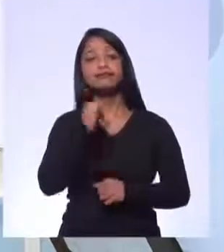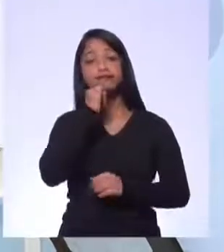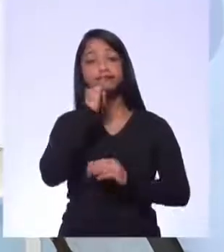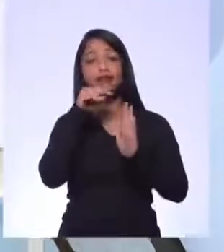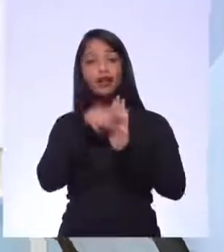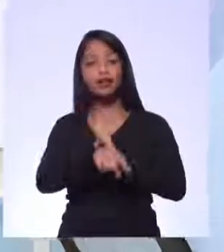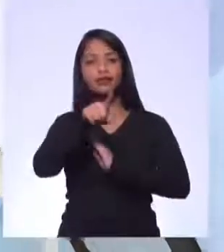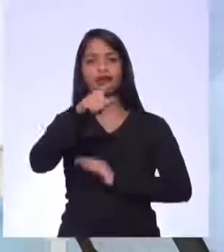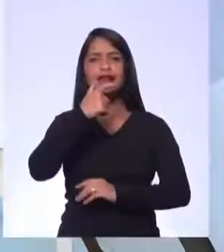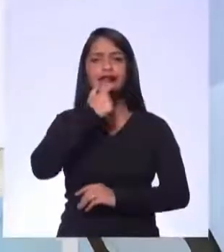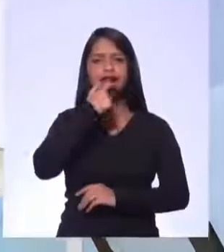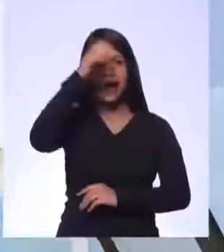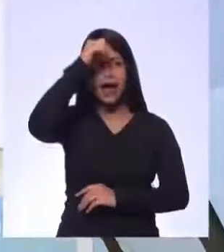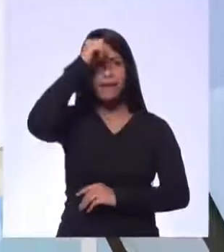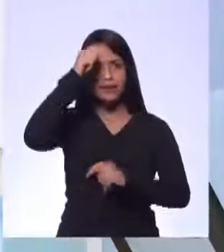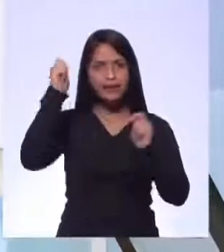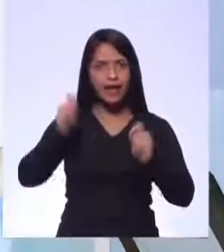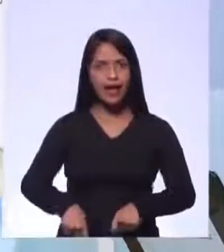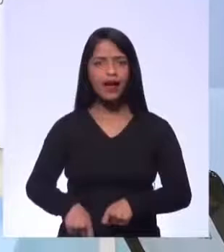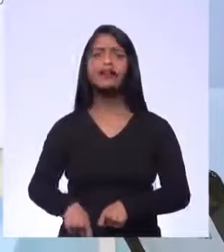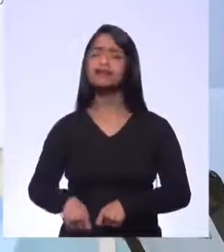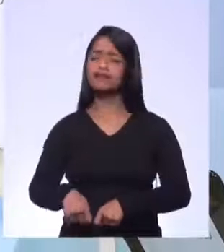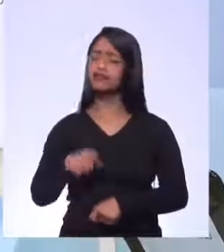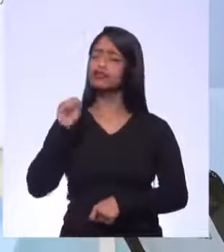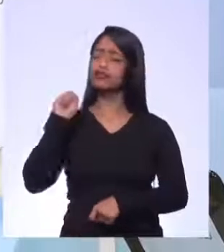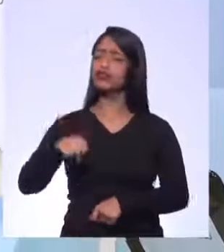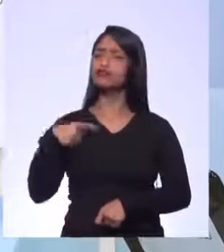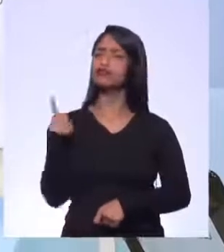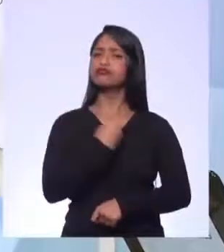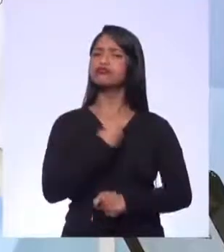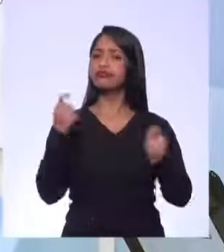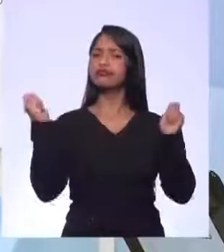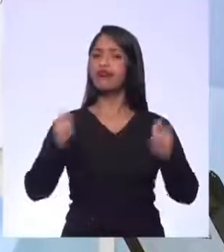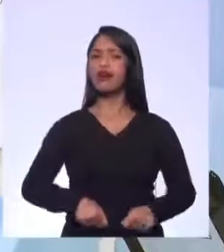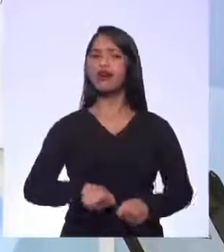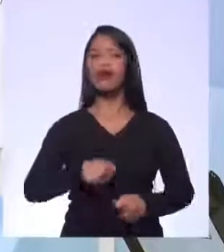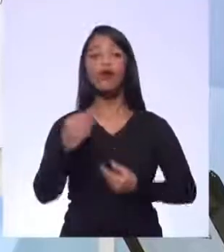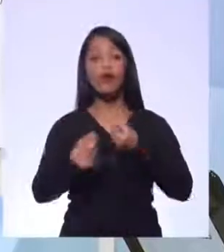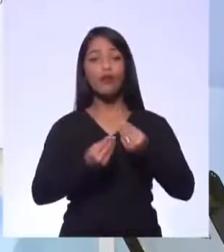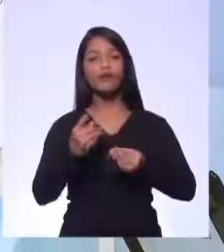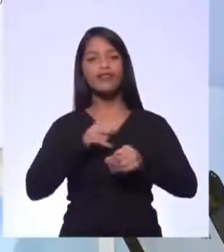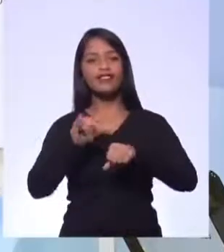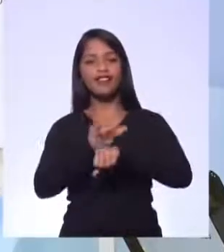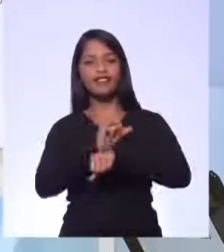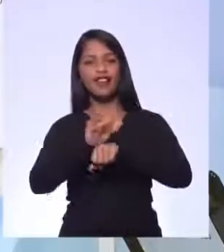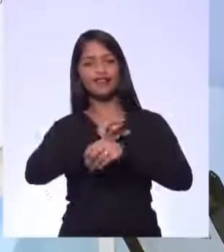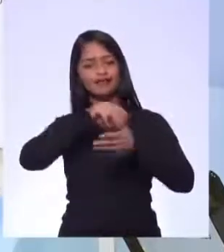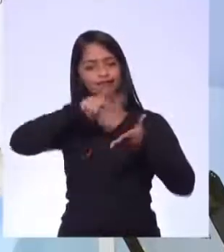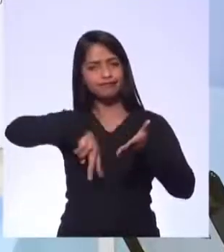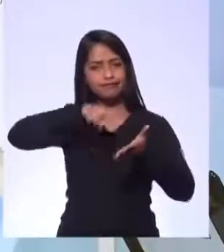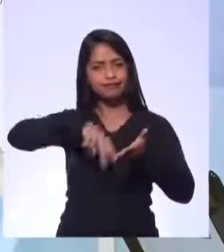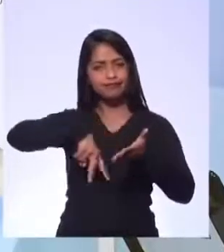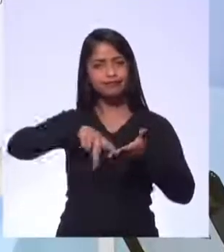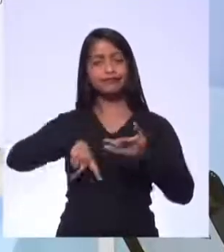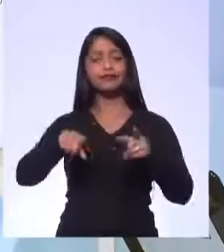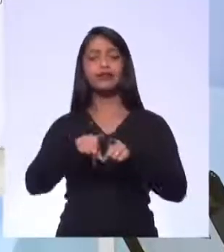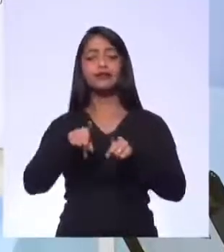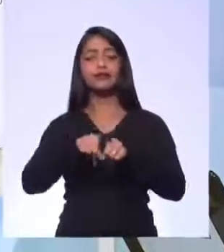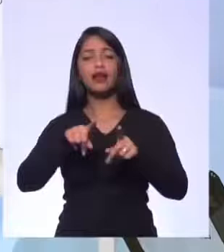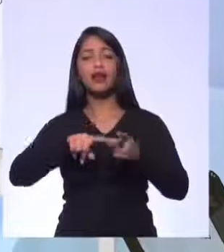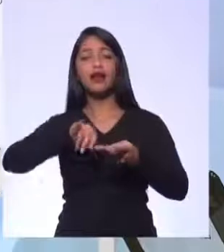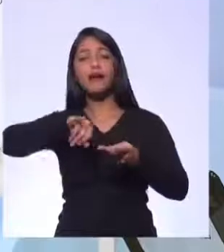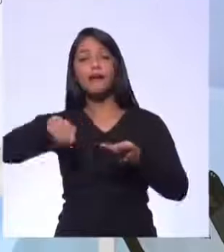aprender inglês? Yes, we can. Sim, nós podemos. De que forma? Usando as estratégias de leitura, aproveitando os momentos